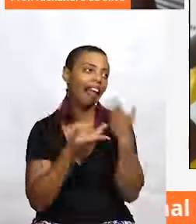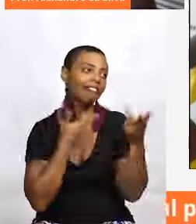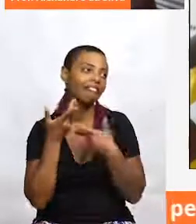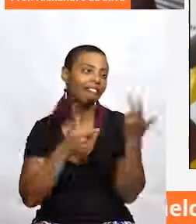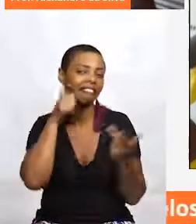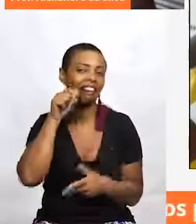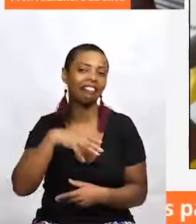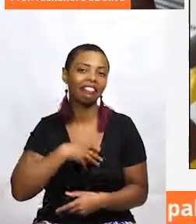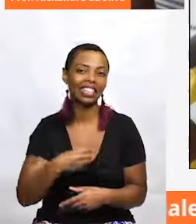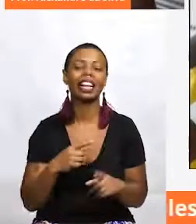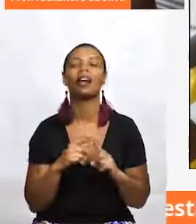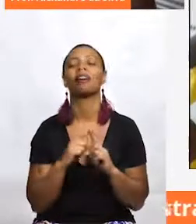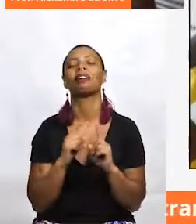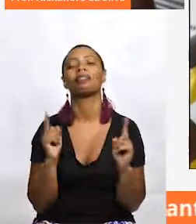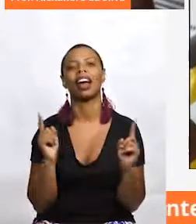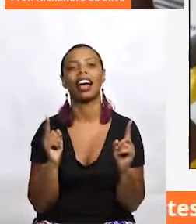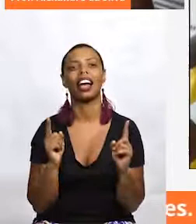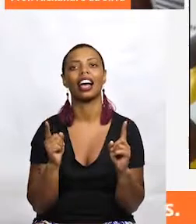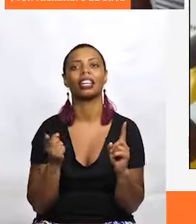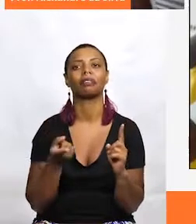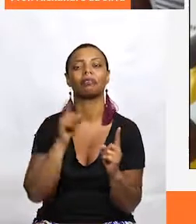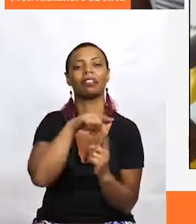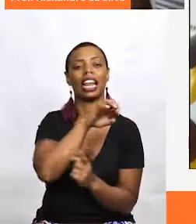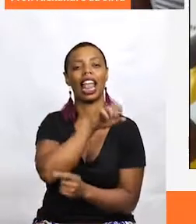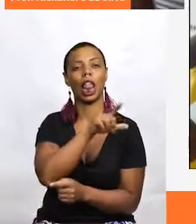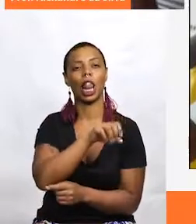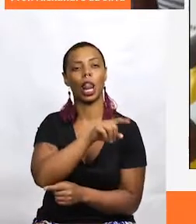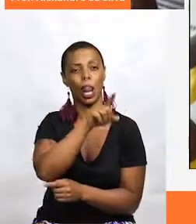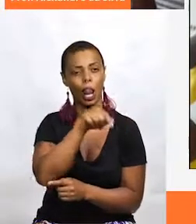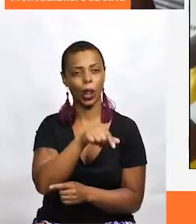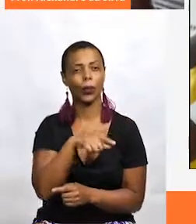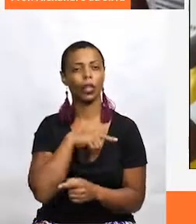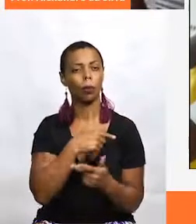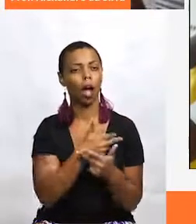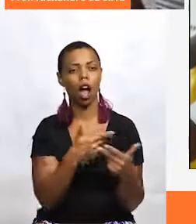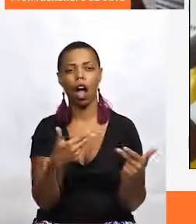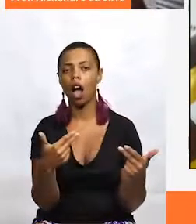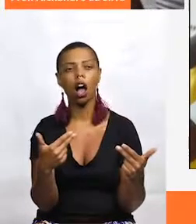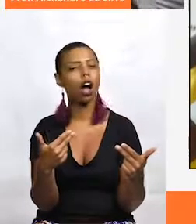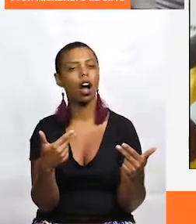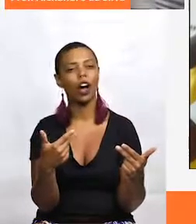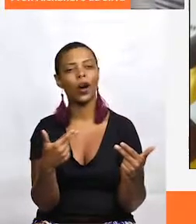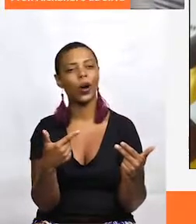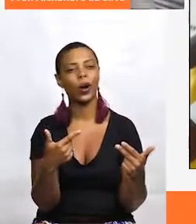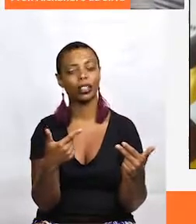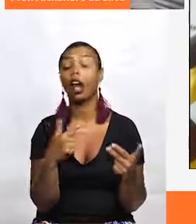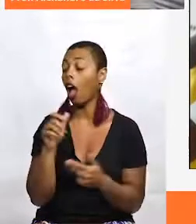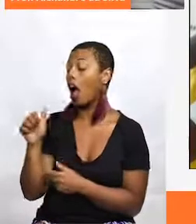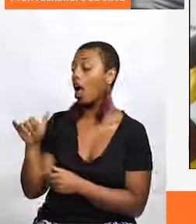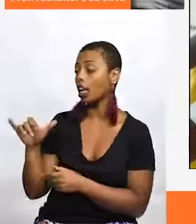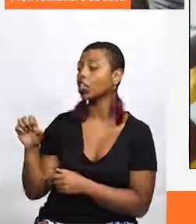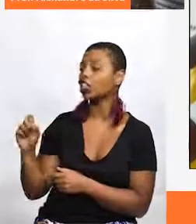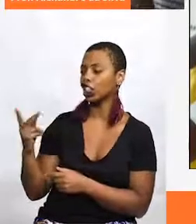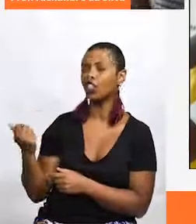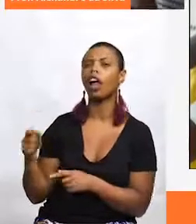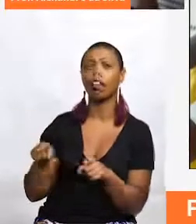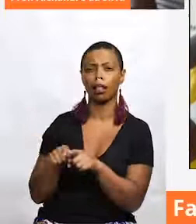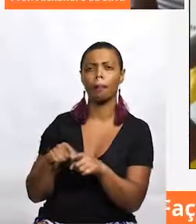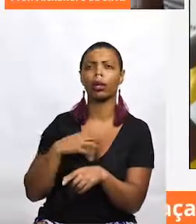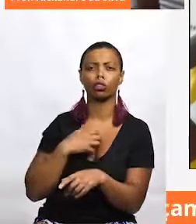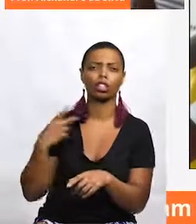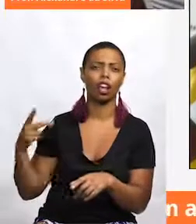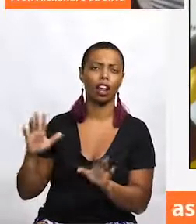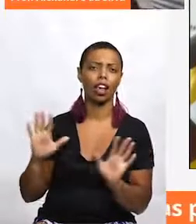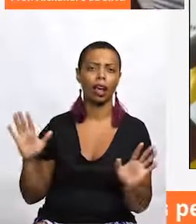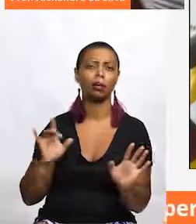mas assim, Heloísa tem uma coisa impressionante, assim. A Isha também tem, do jeito dela, elas são, né, cada